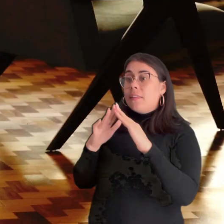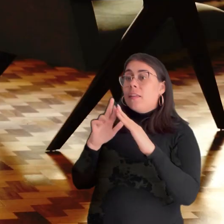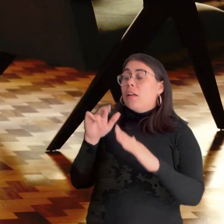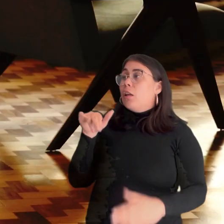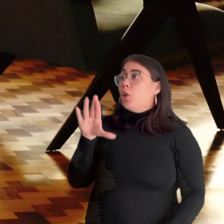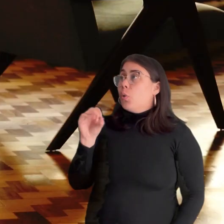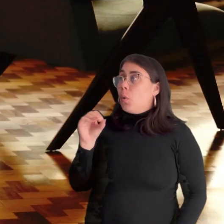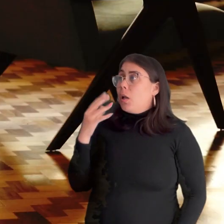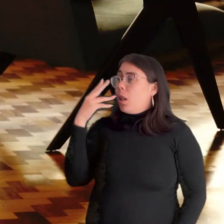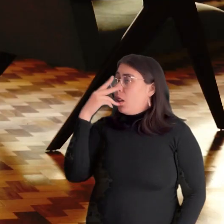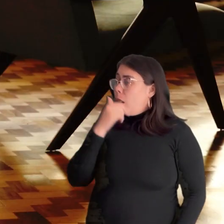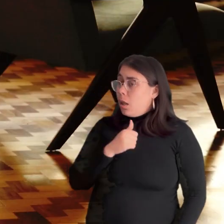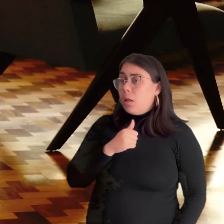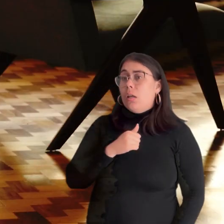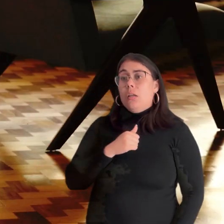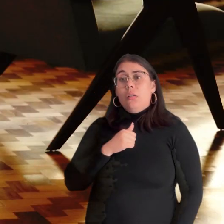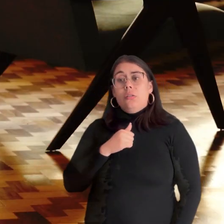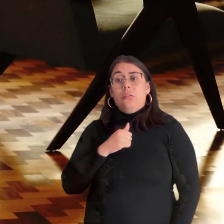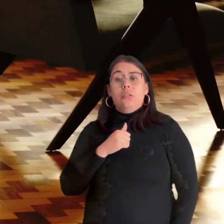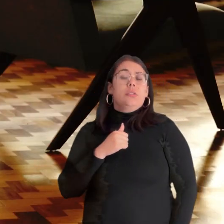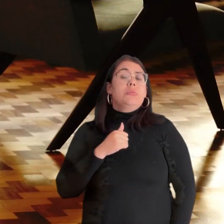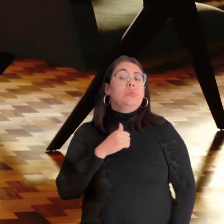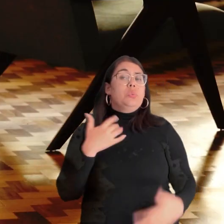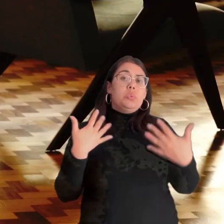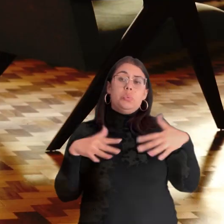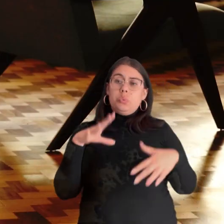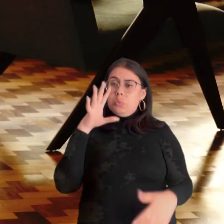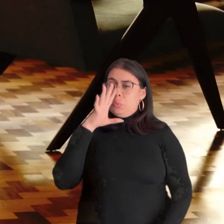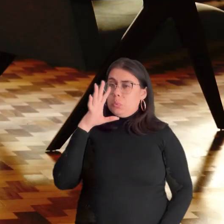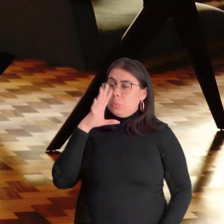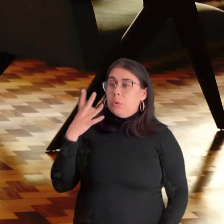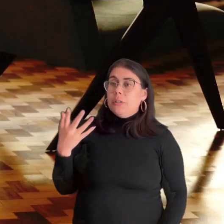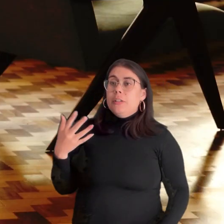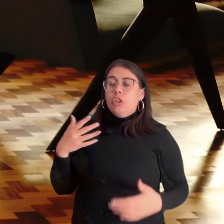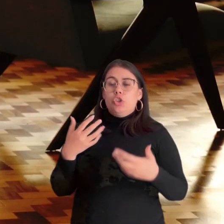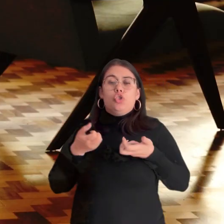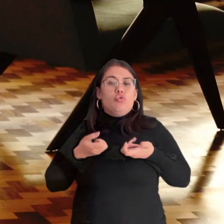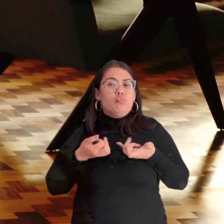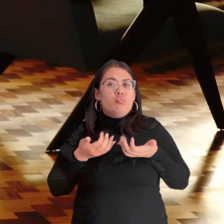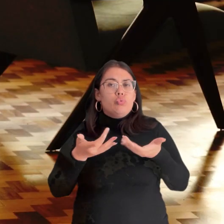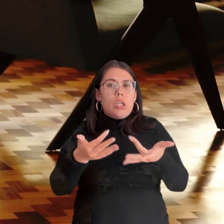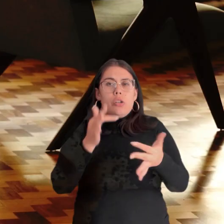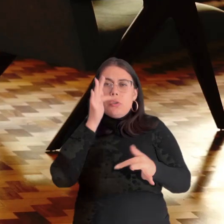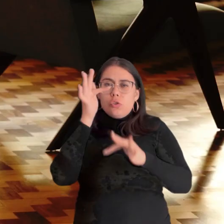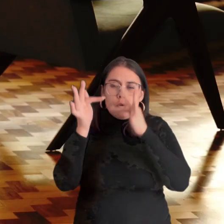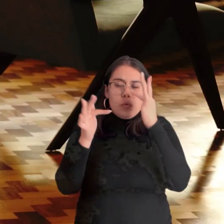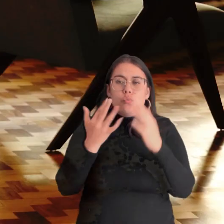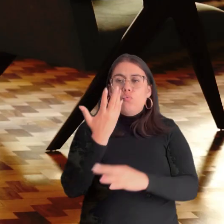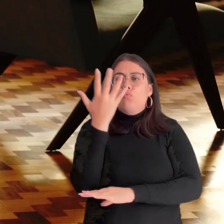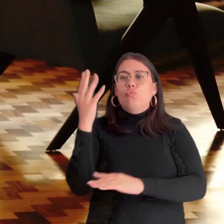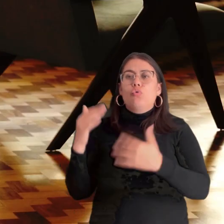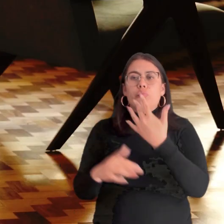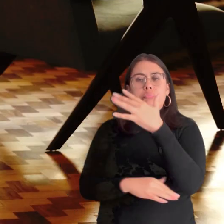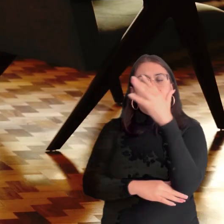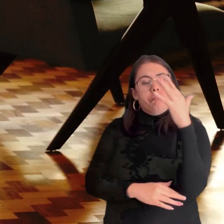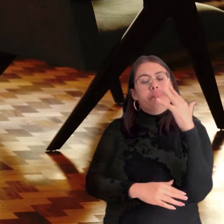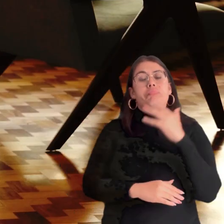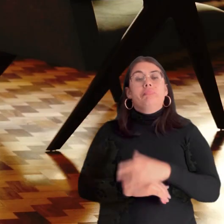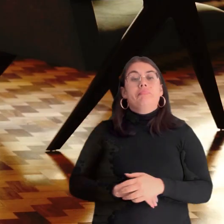do Rino Leve. Tinha um jardim fechado, ocluso, e bateram a